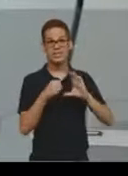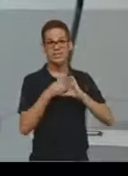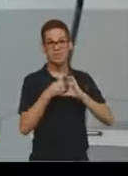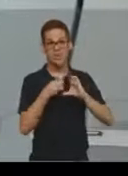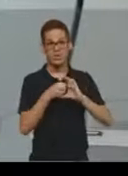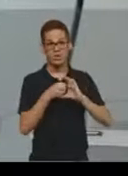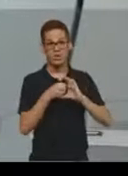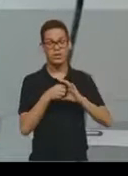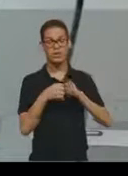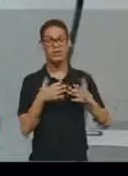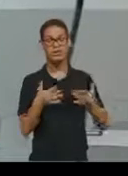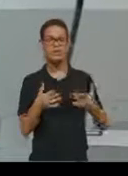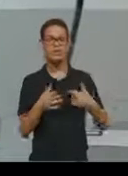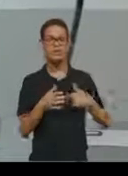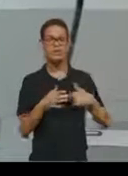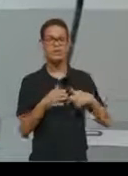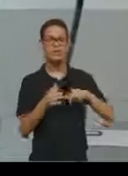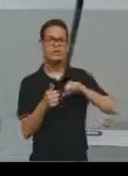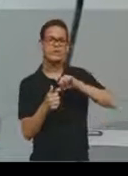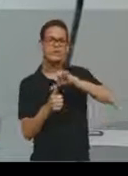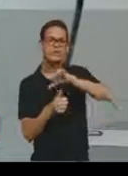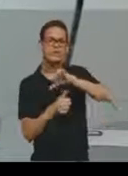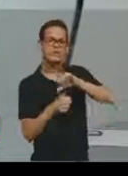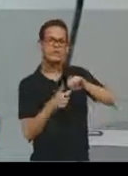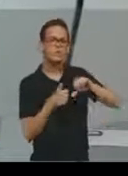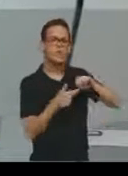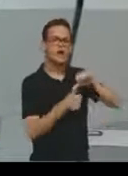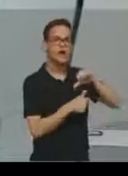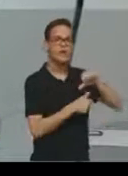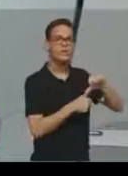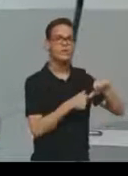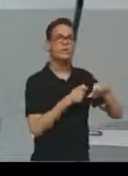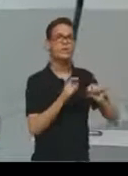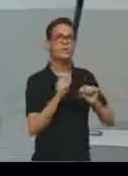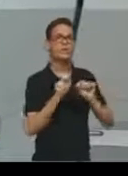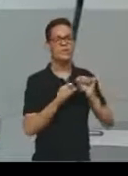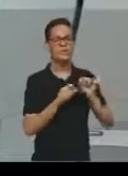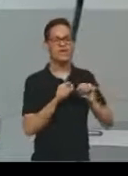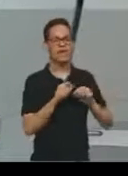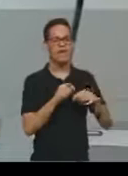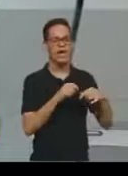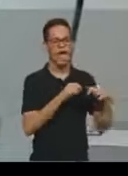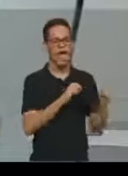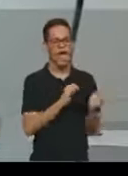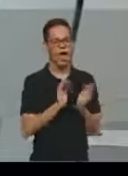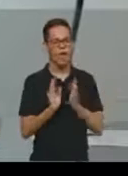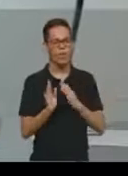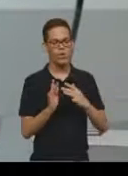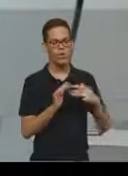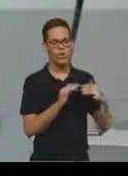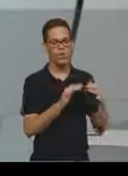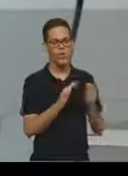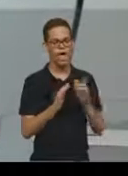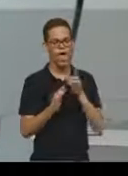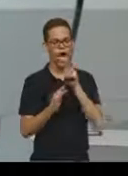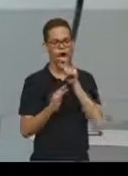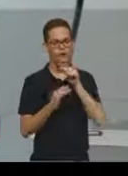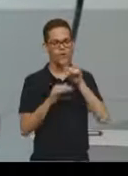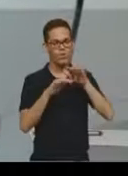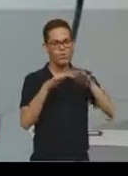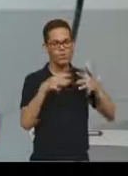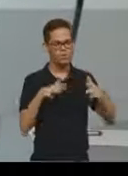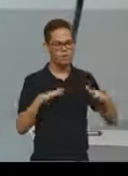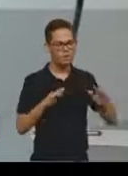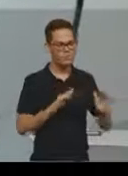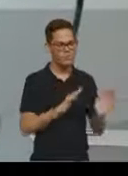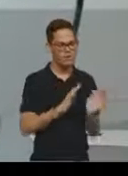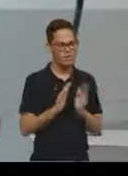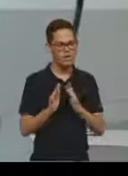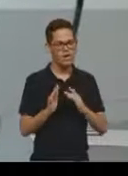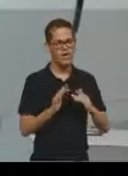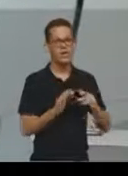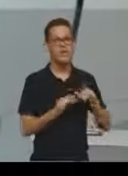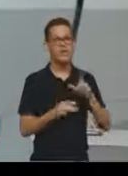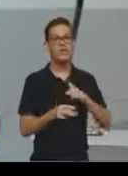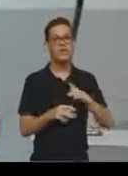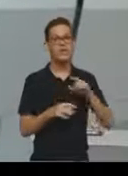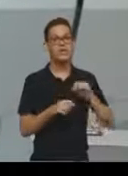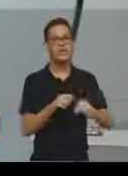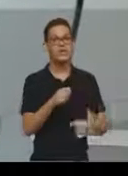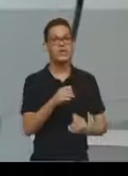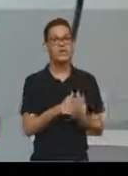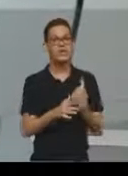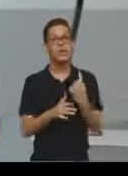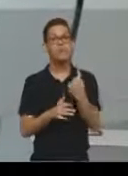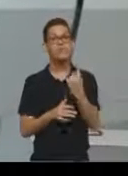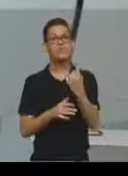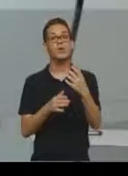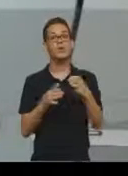ela foi um meio de transição, onde esse grupo de plantas avasculares, que no caso são as briófitas,